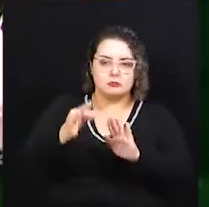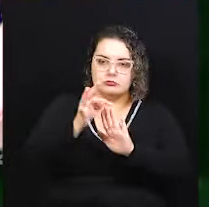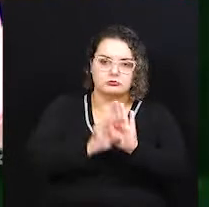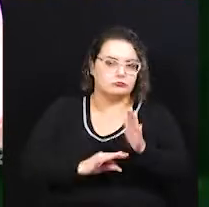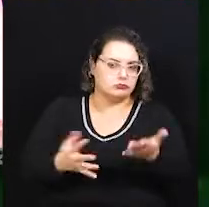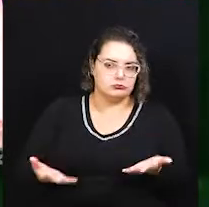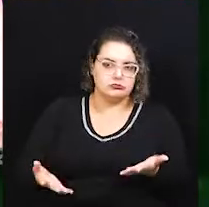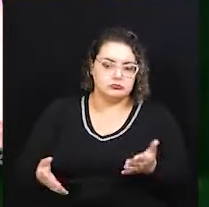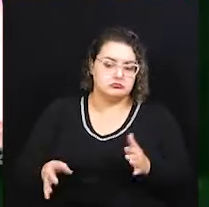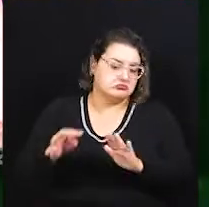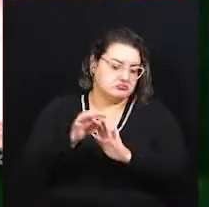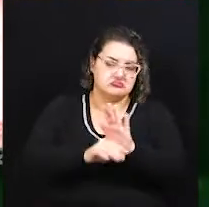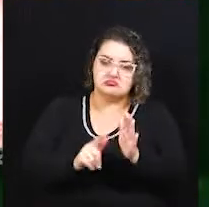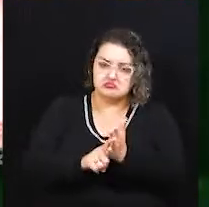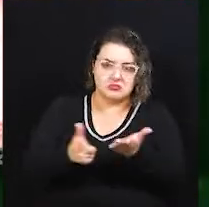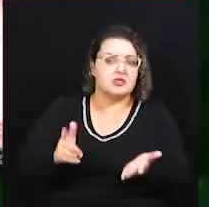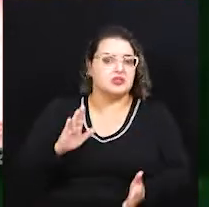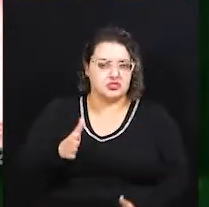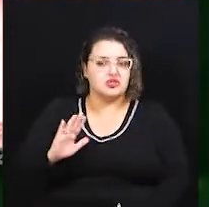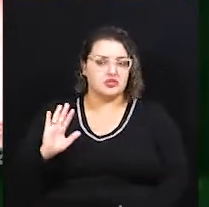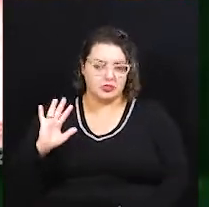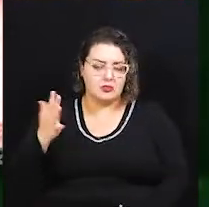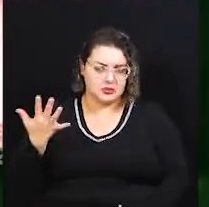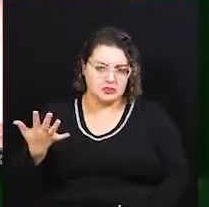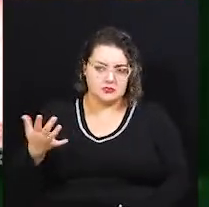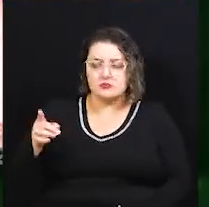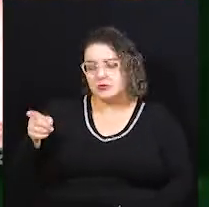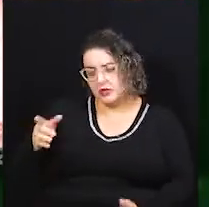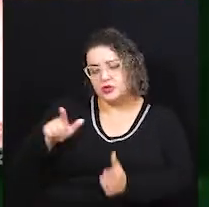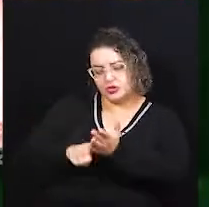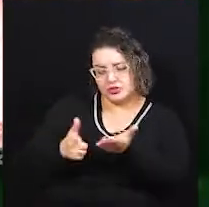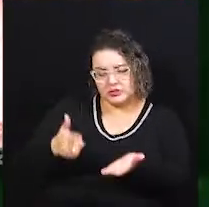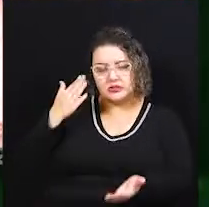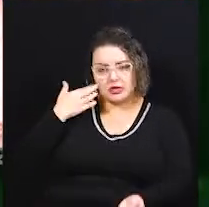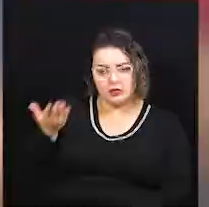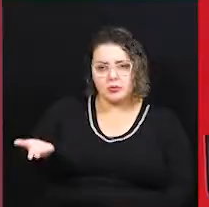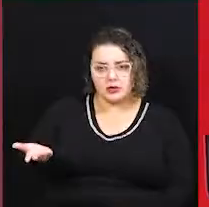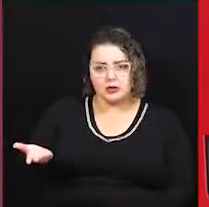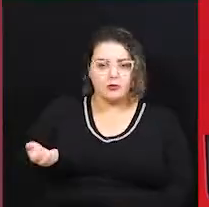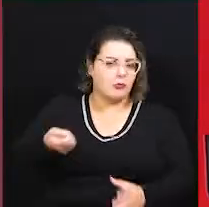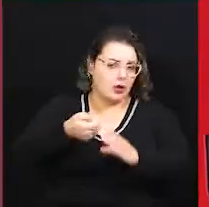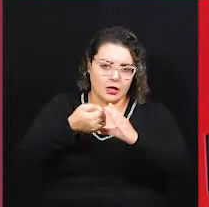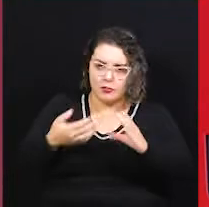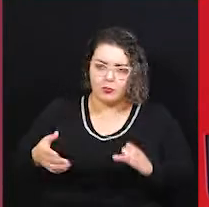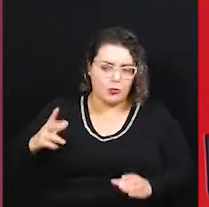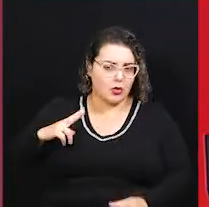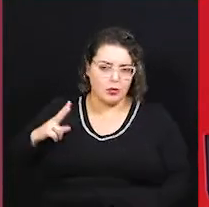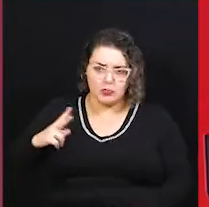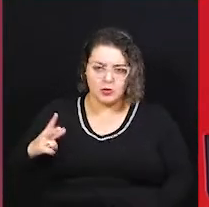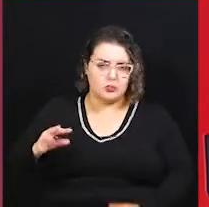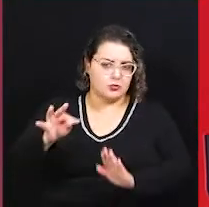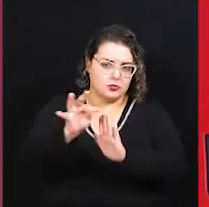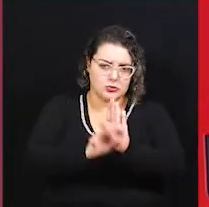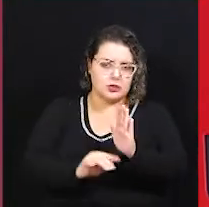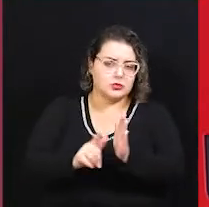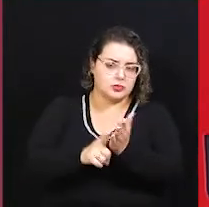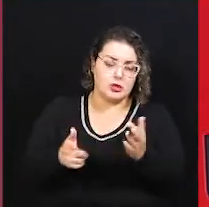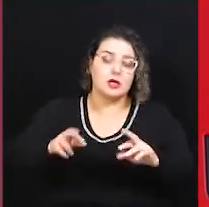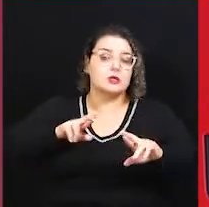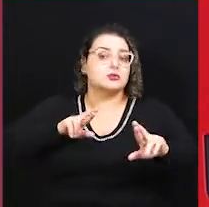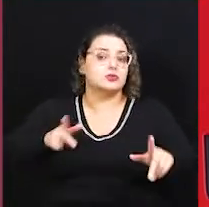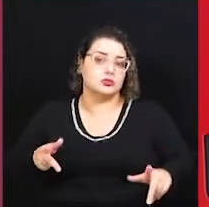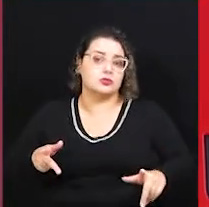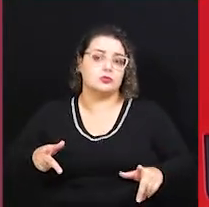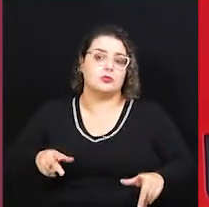possível. Um texto jornalístico, como já apareceu, ser jornalista aí, sabe, que é uma característica própria um texto jornalístico, que